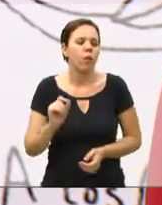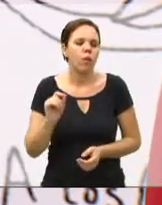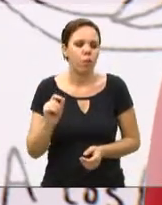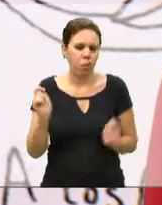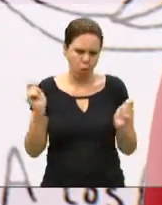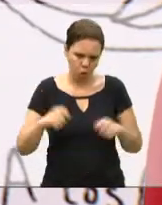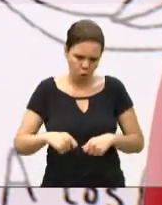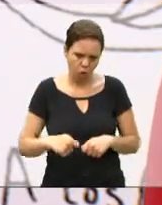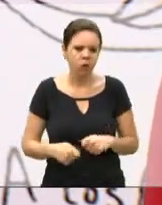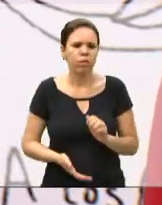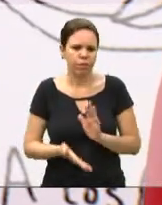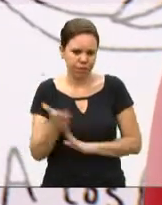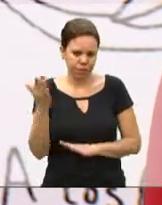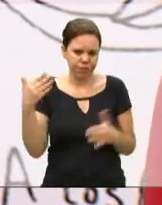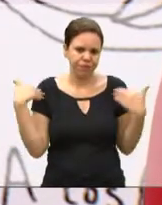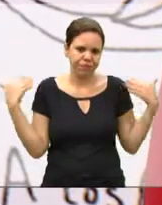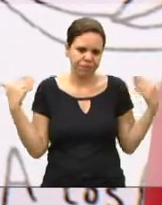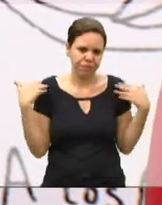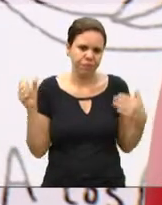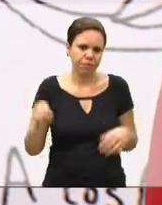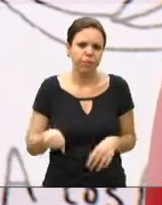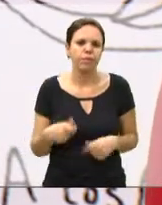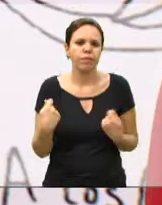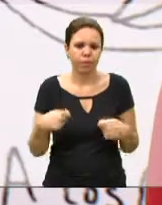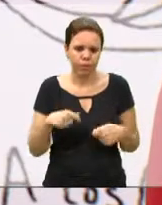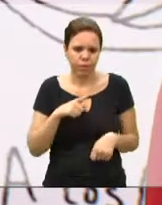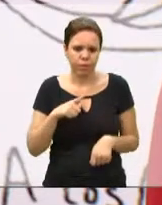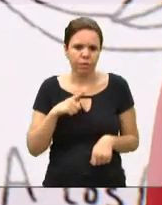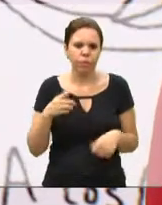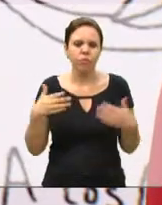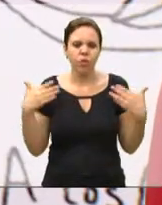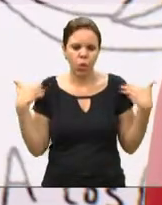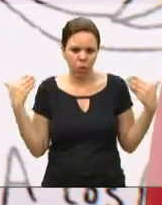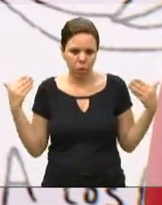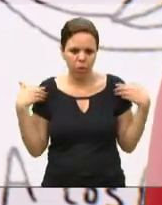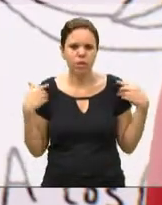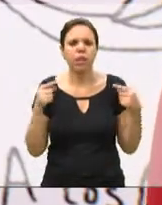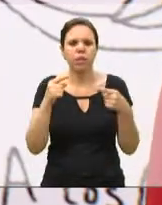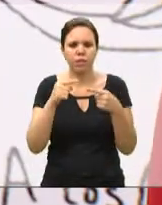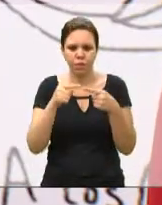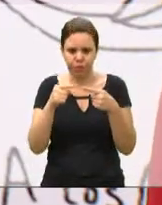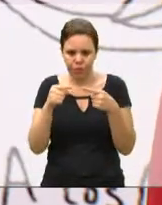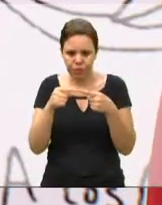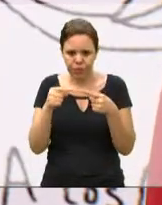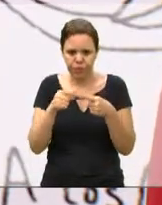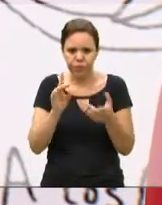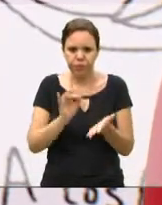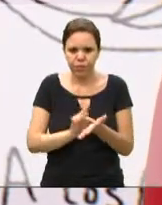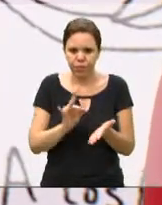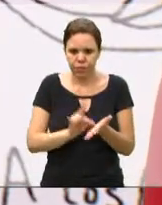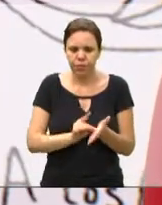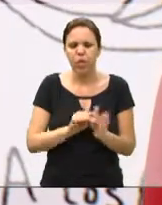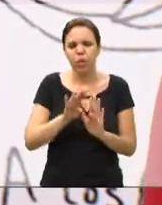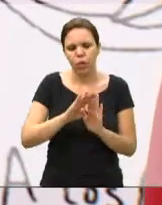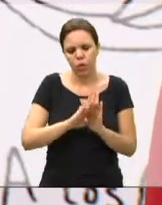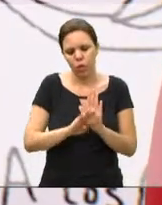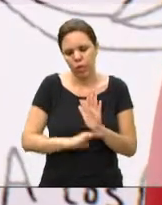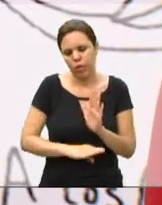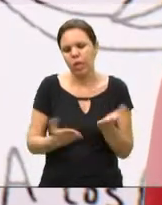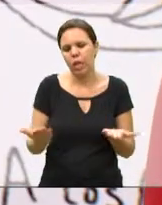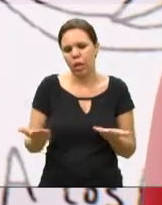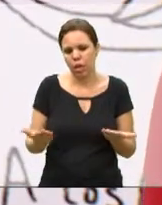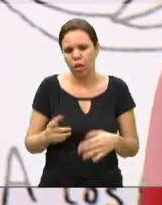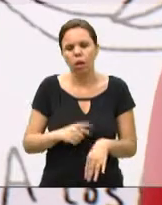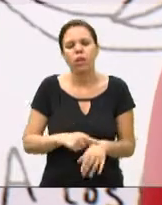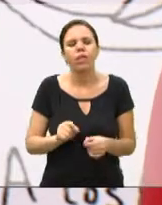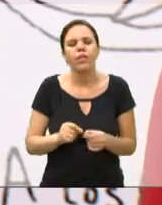Ele pode sair, só que ele tem que ser um passeio que se adeque à realidade que ele está vivendo naquele momento. Principalmente